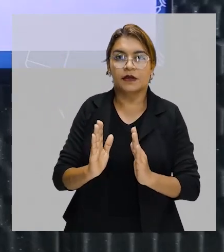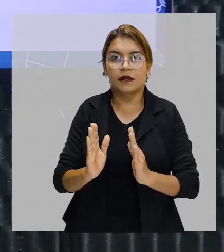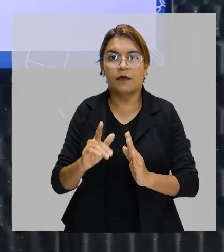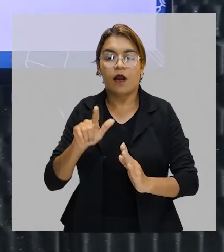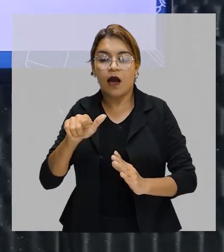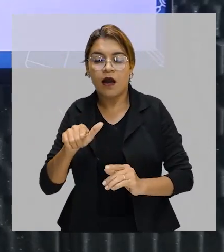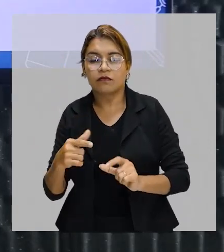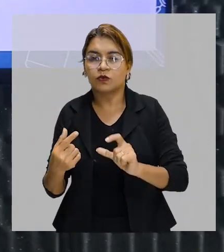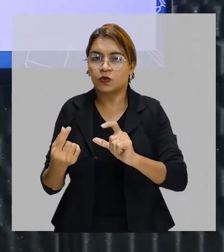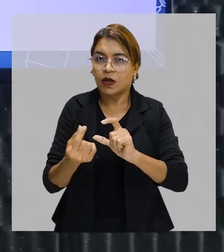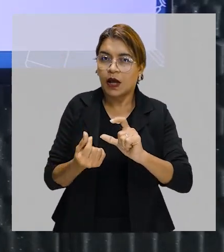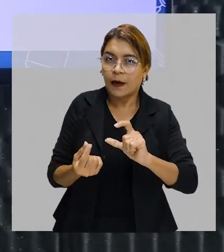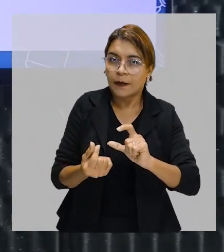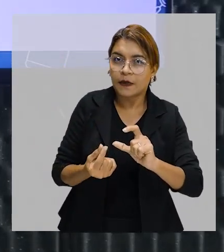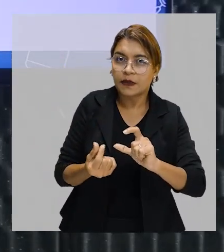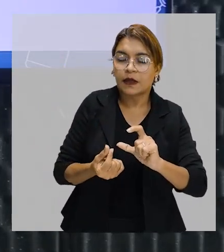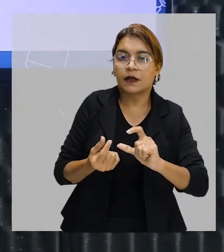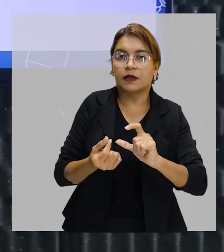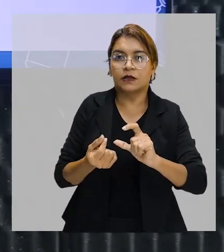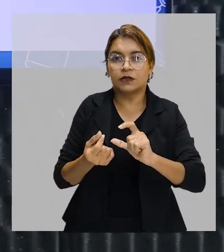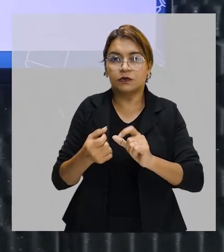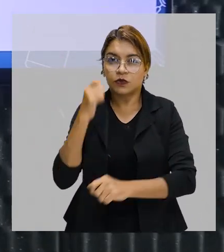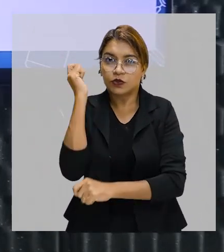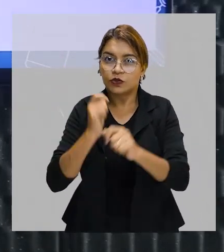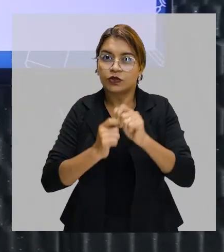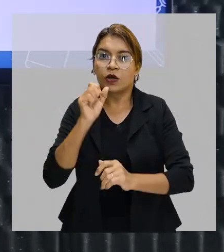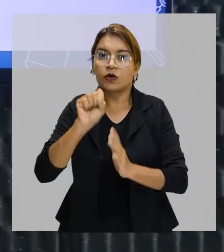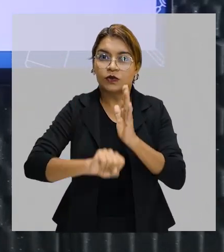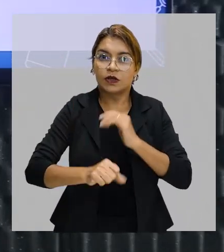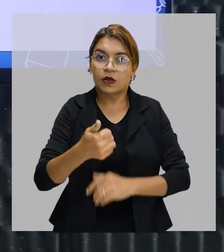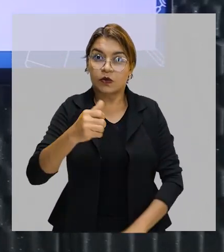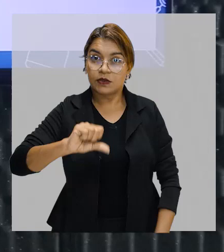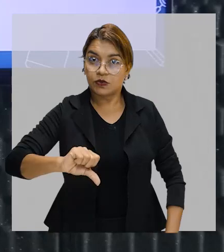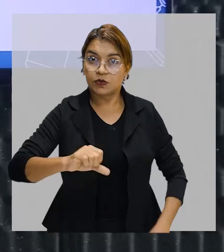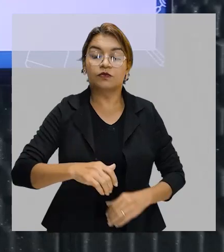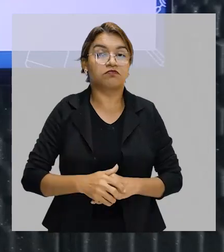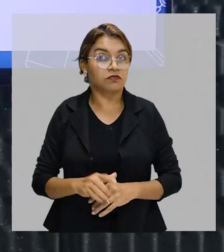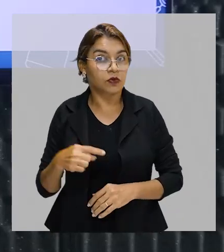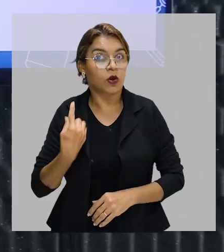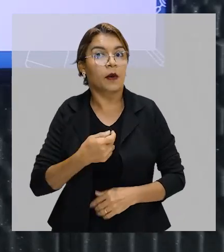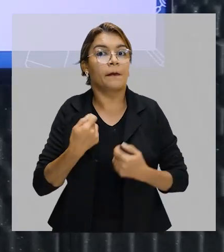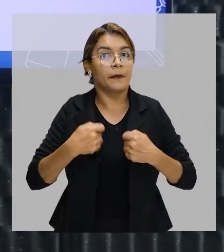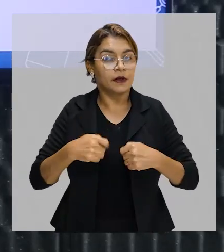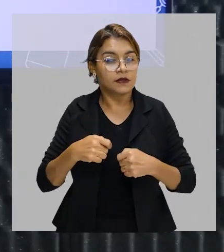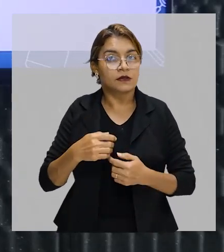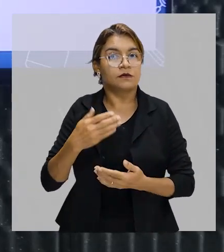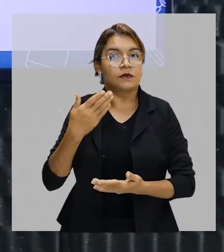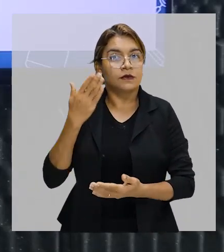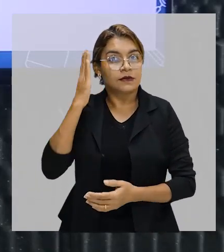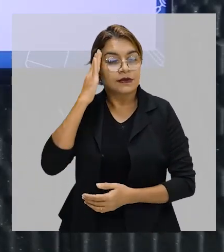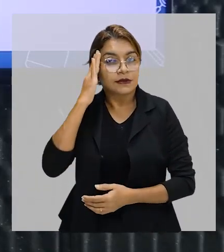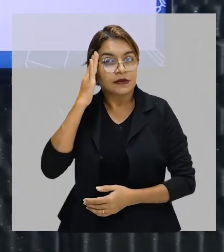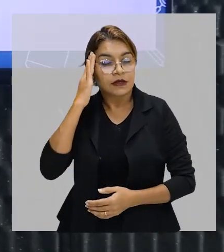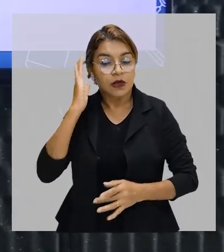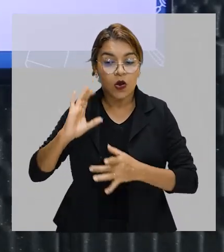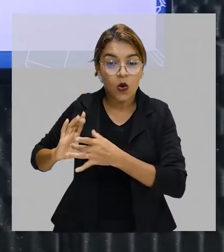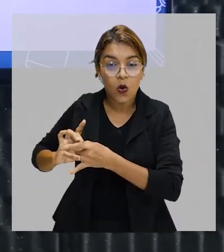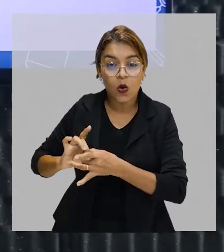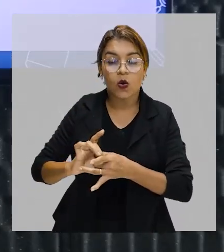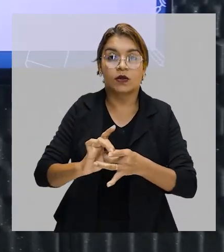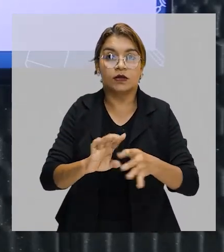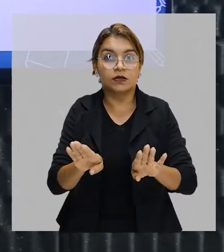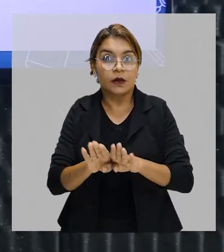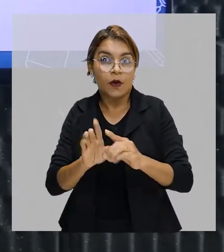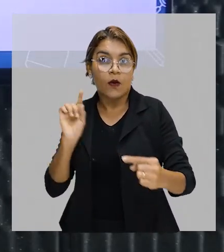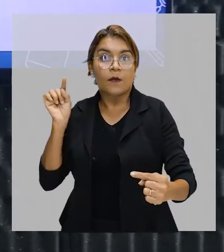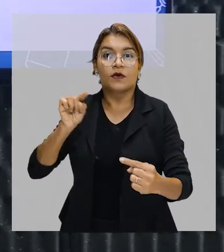capitalismo industrial, da Revolução Industrial do século XVIII. Então a gente tem que entender esse contexto para entender a